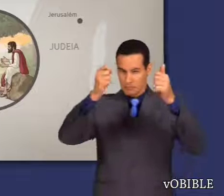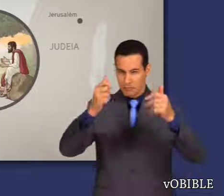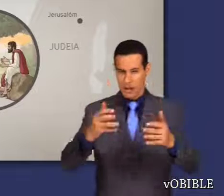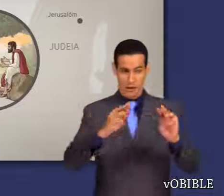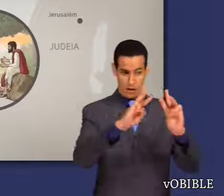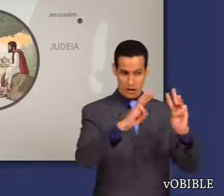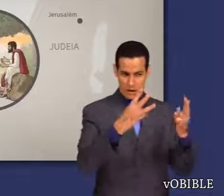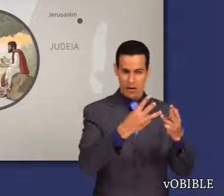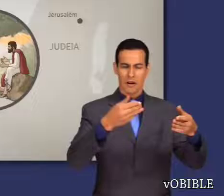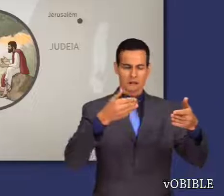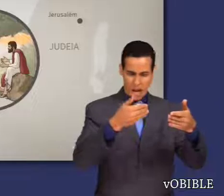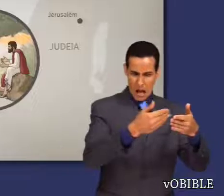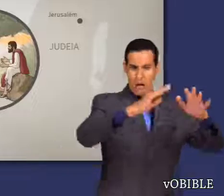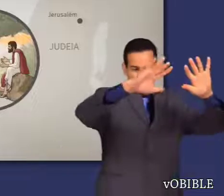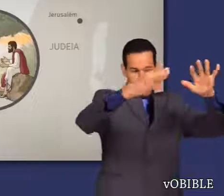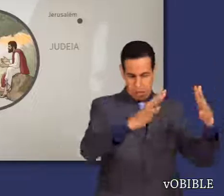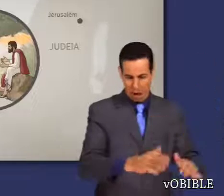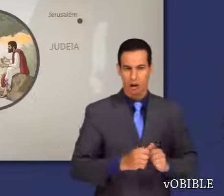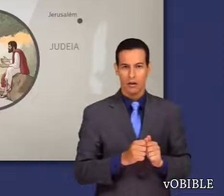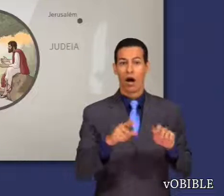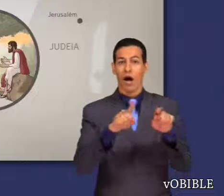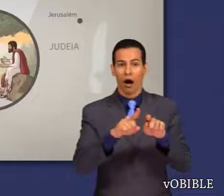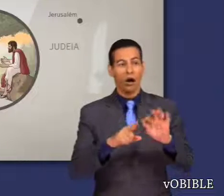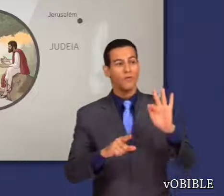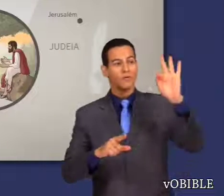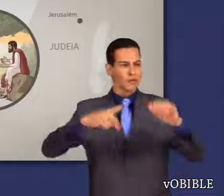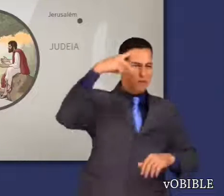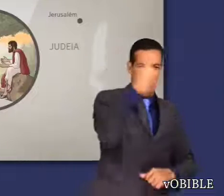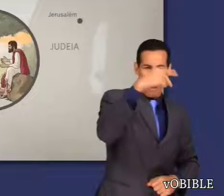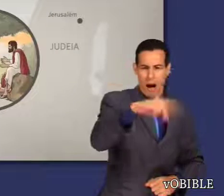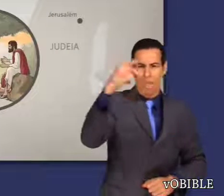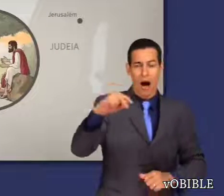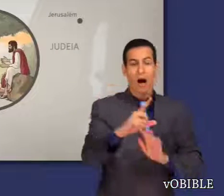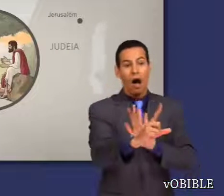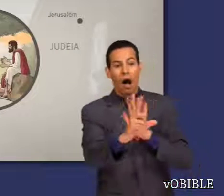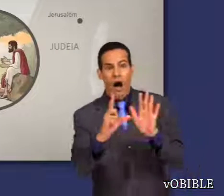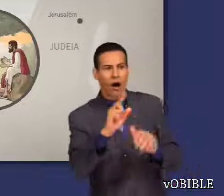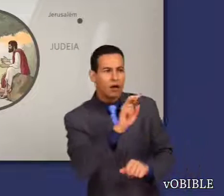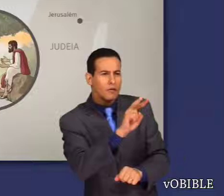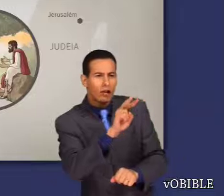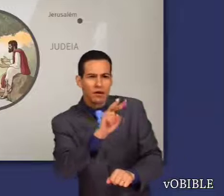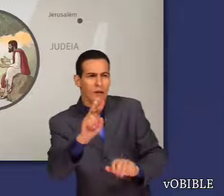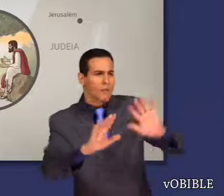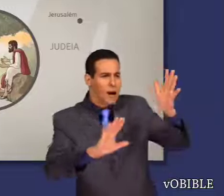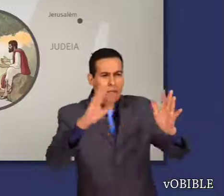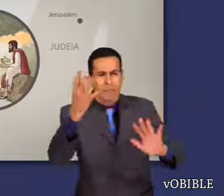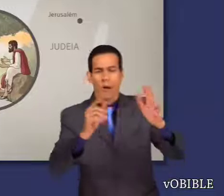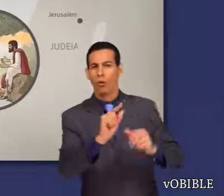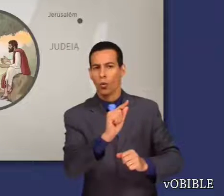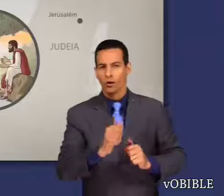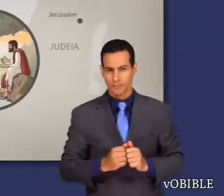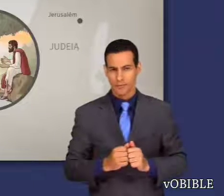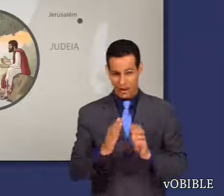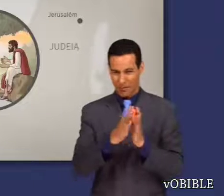a destruição de Jerusalém e os últimos dias desse sistema de coisas. Lucas acrescenta as doenças como um sinal dos últimos